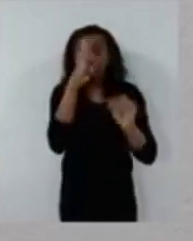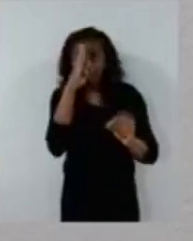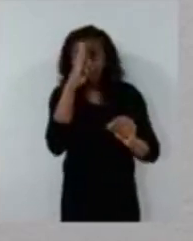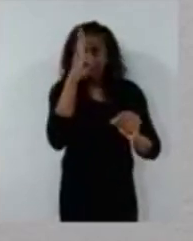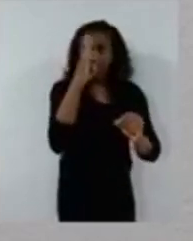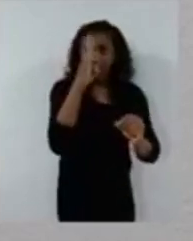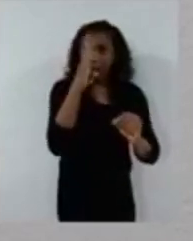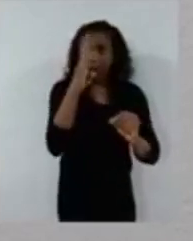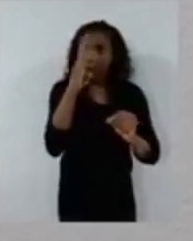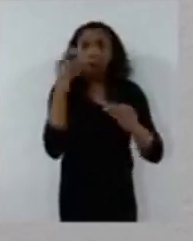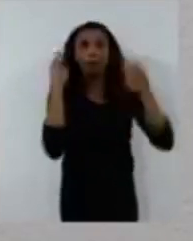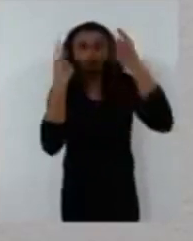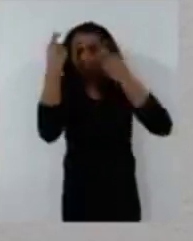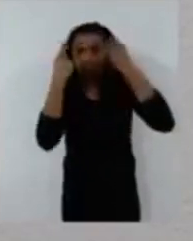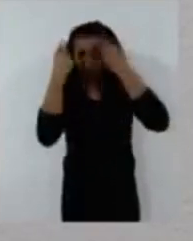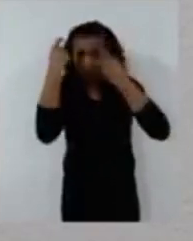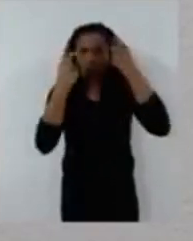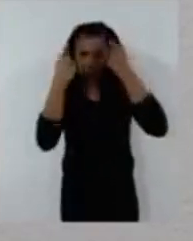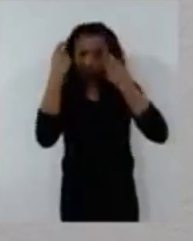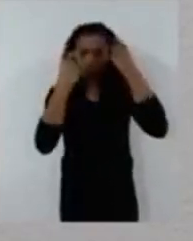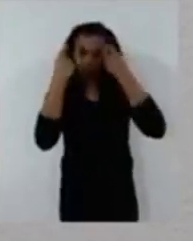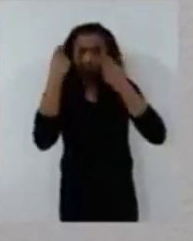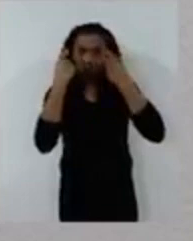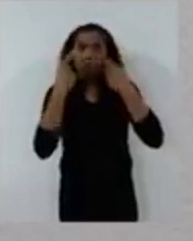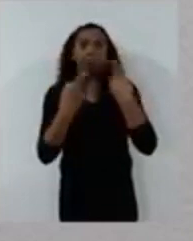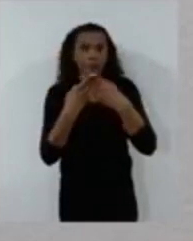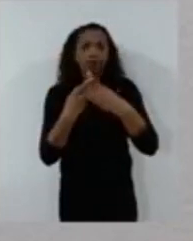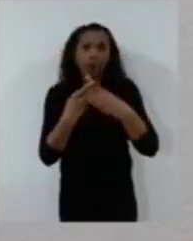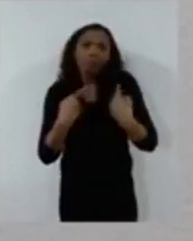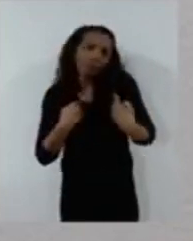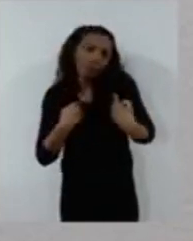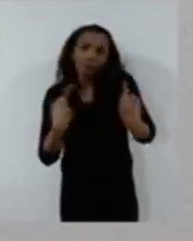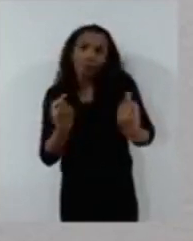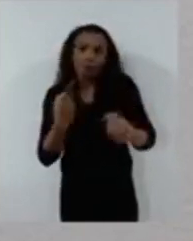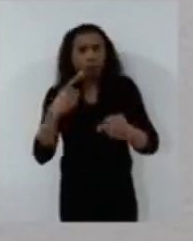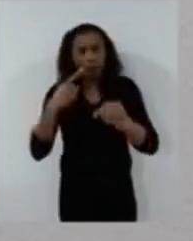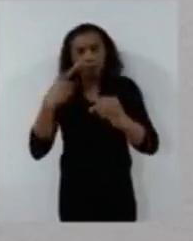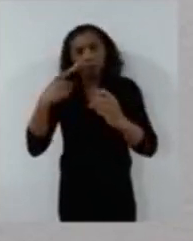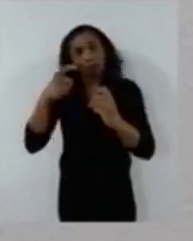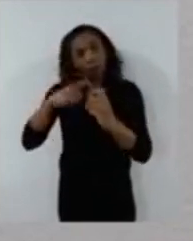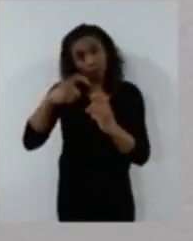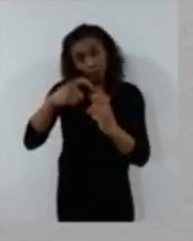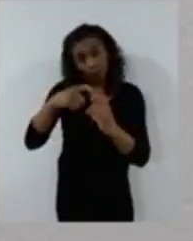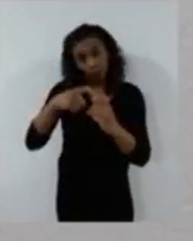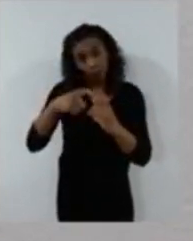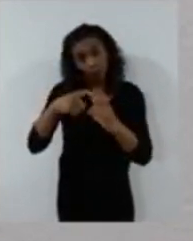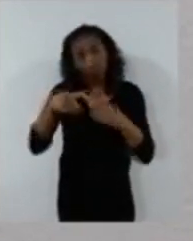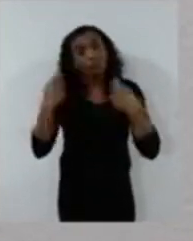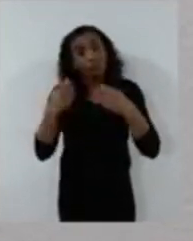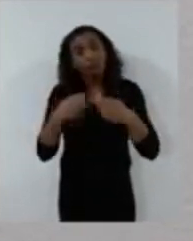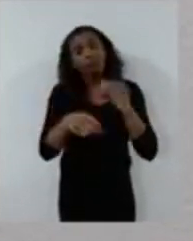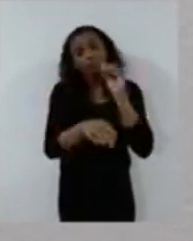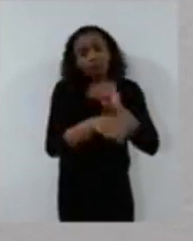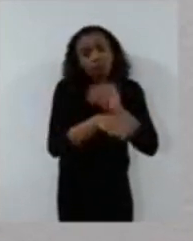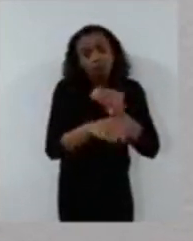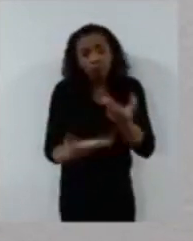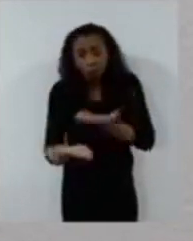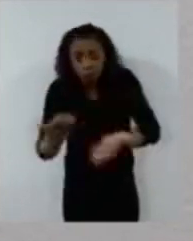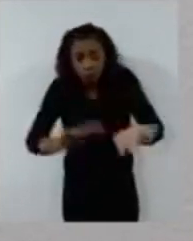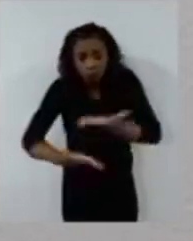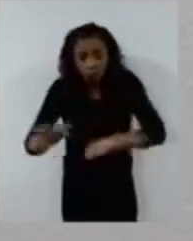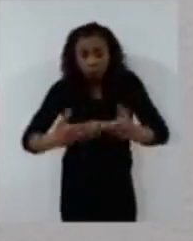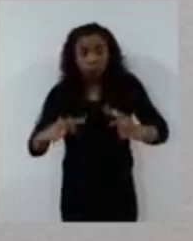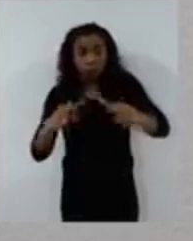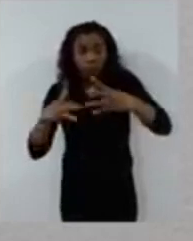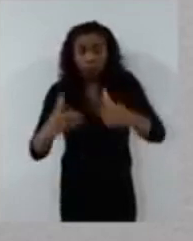como médico e a minha preocupação como médico na orientação do comitê é que a gente consiga cuidar de todos. A nossa